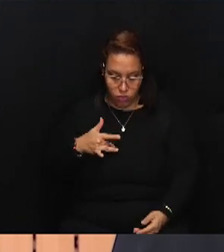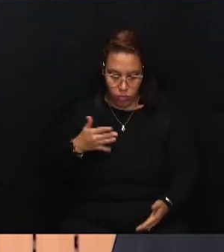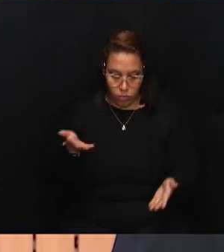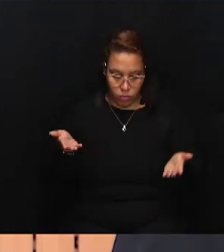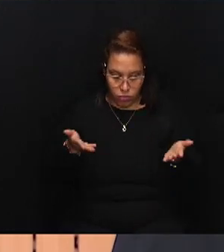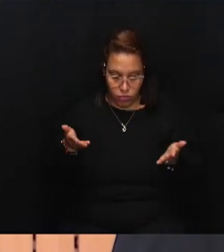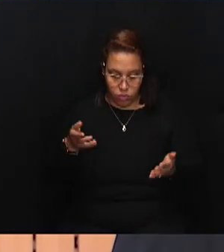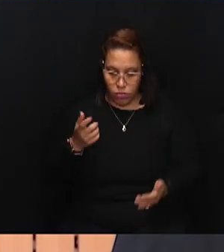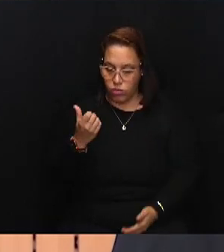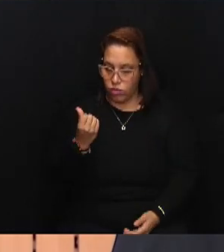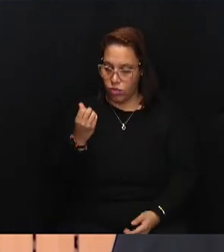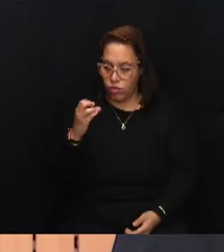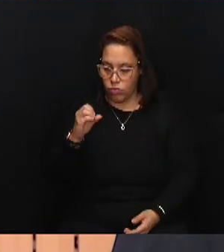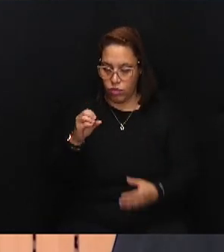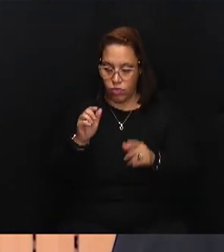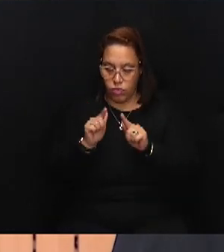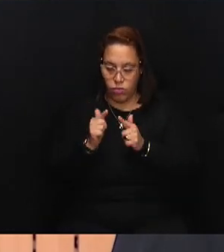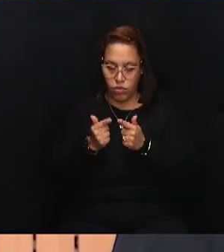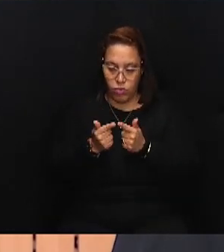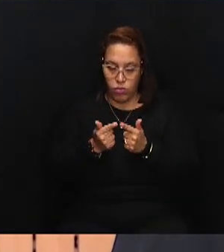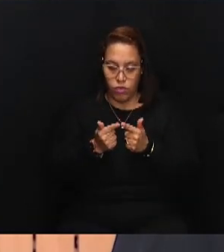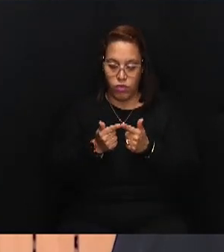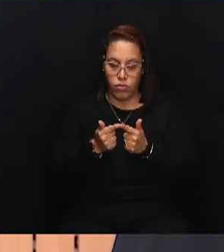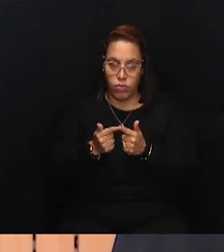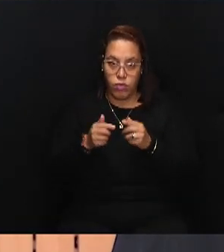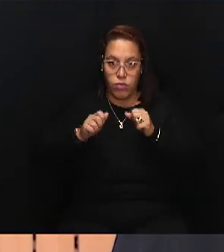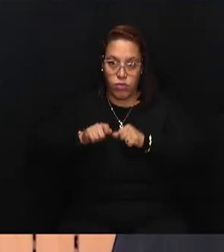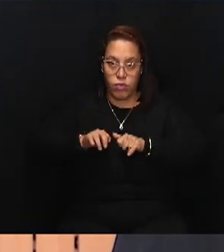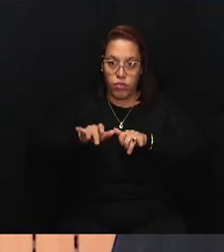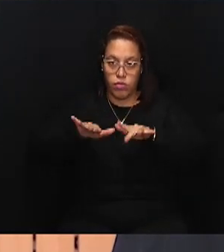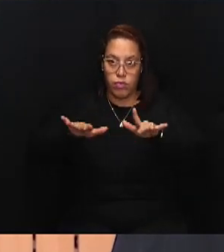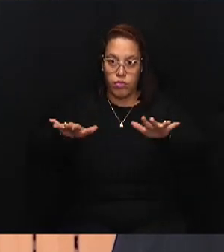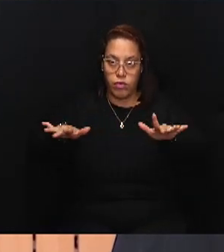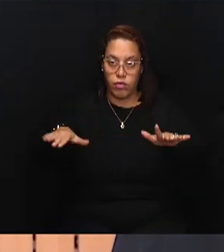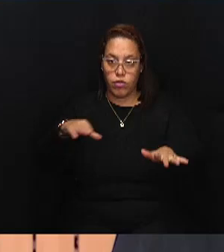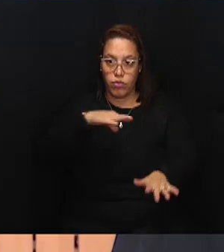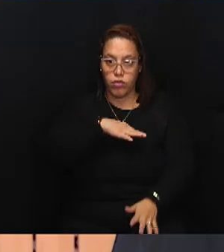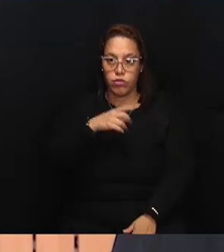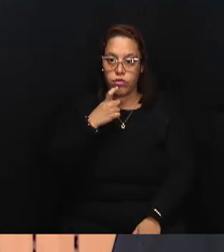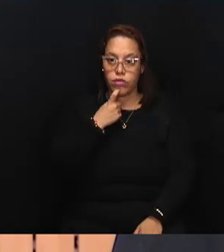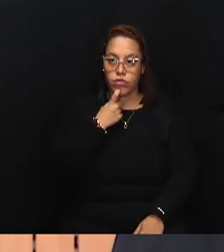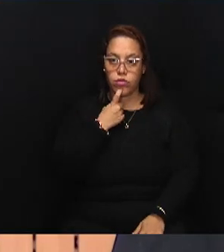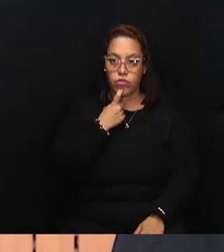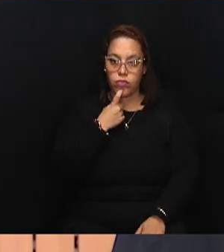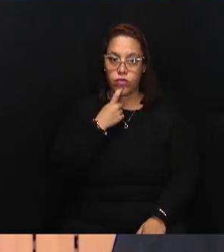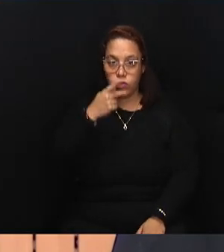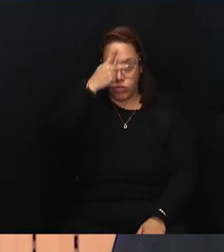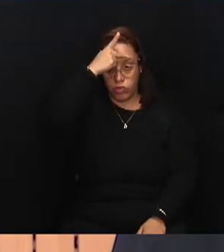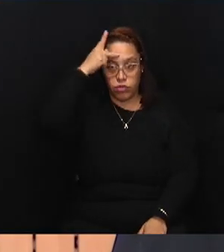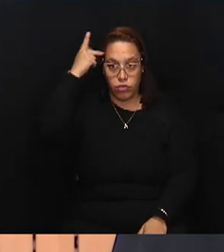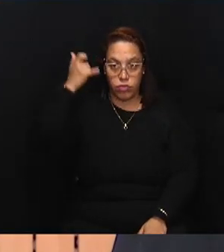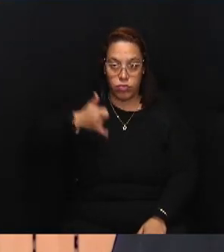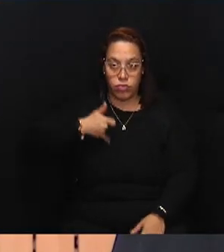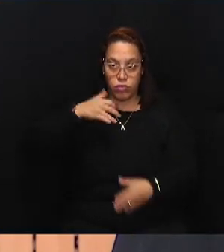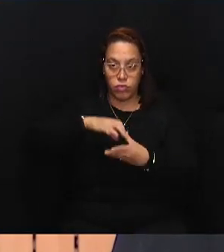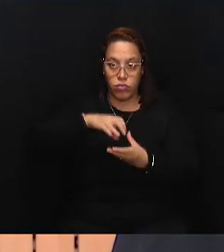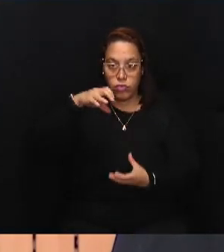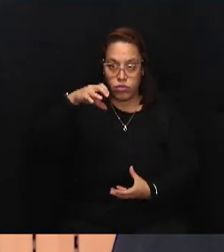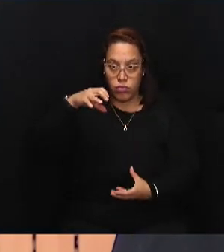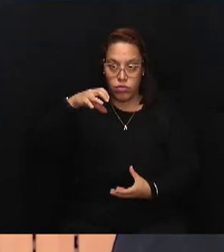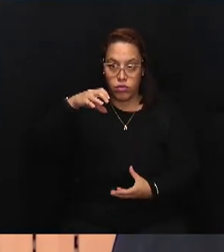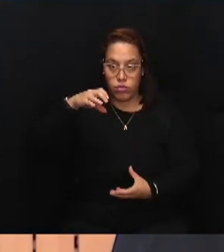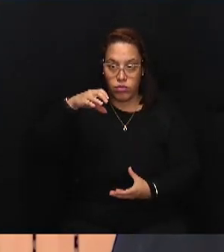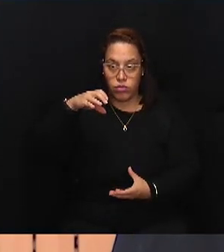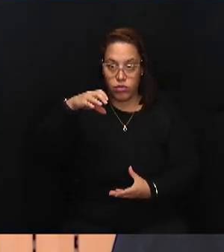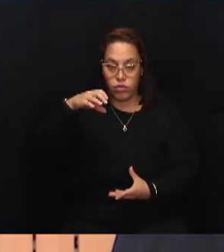temos quase 60 grupos espalhados por toda a cidade de Campinas, de pessoas idosas que vêm